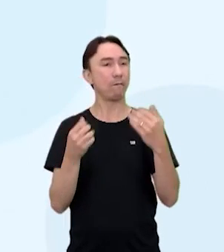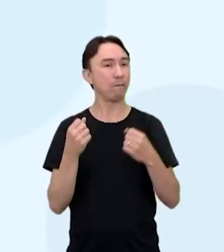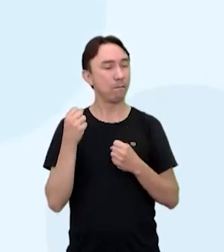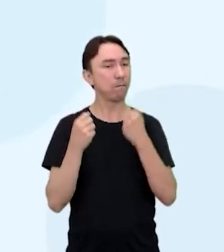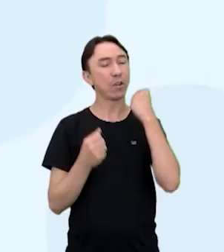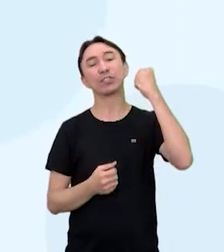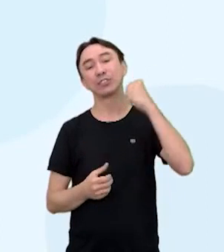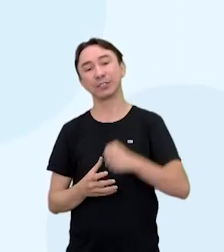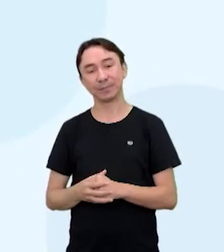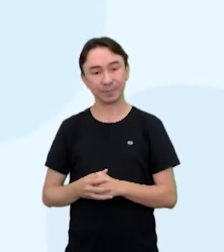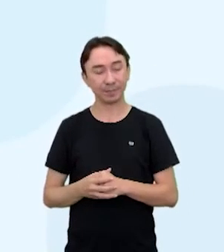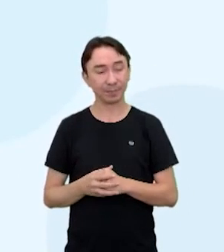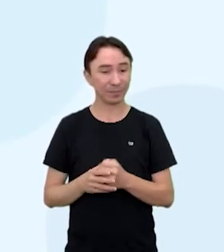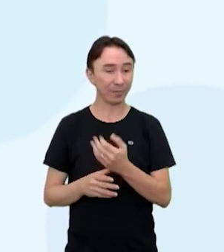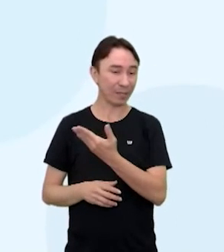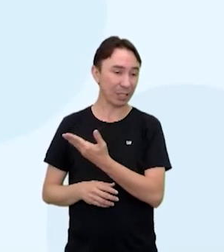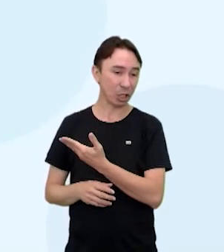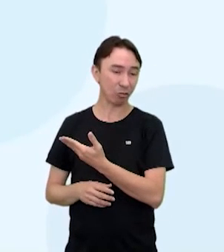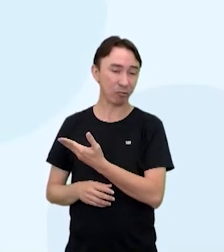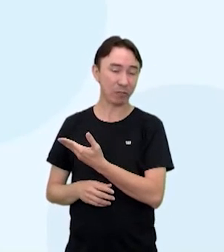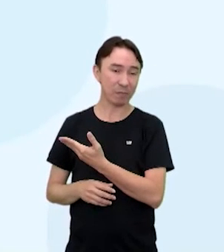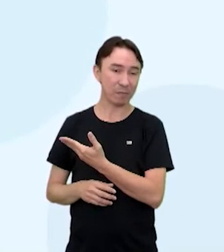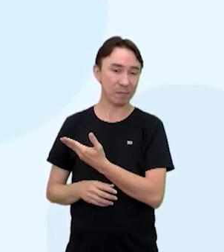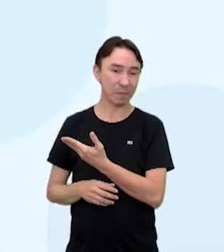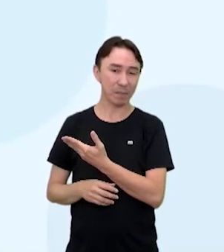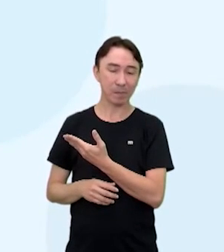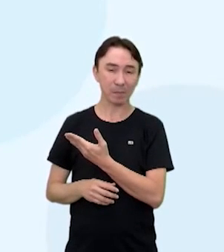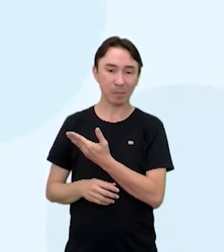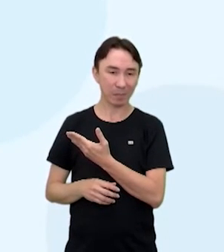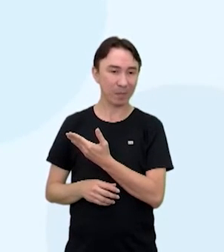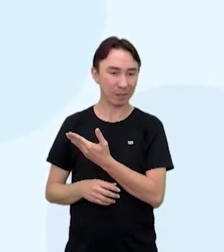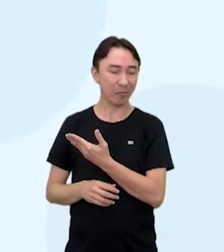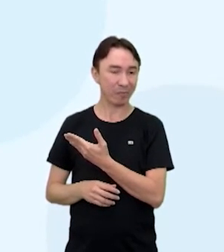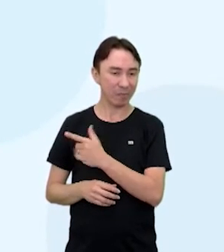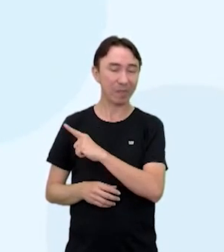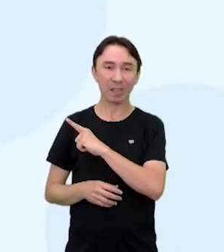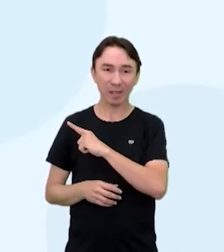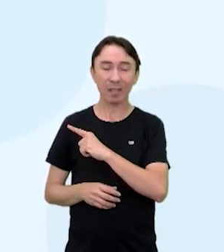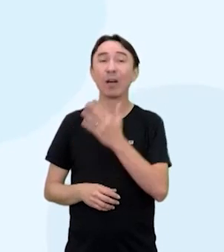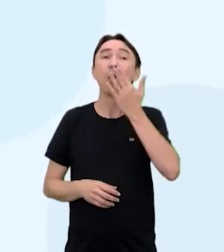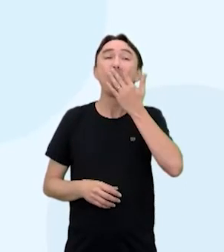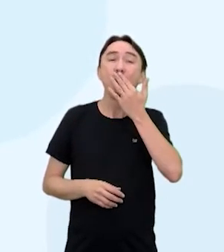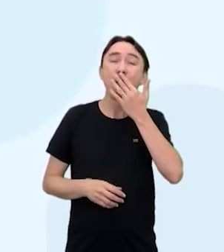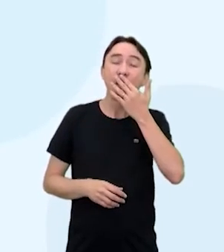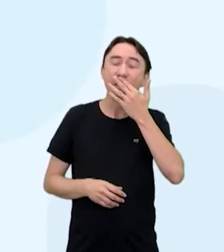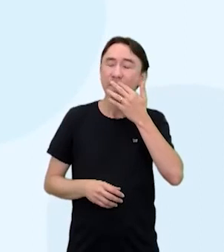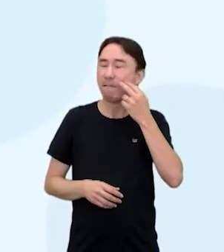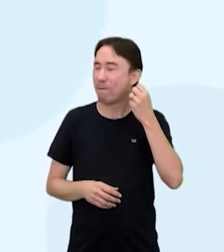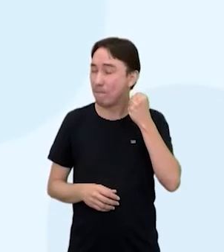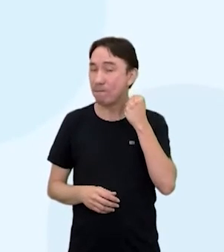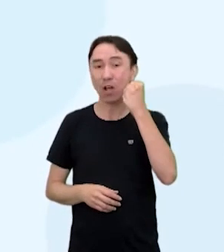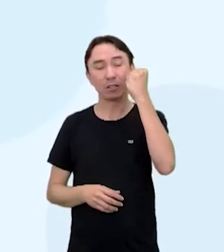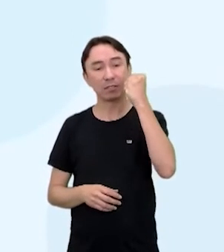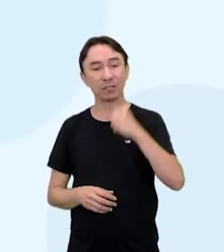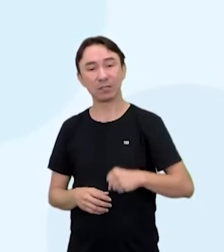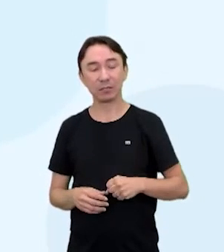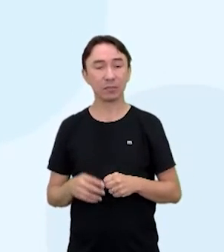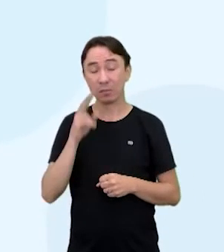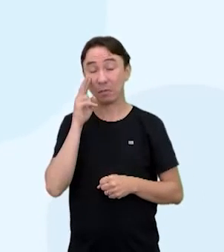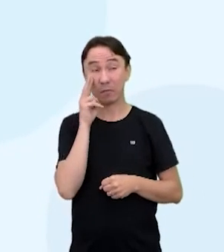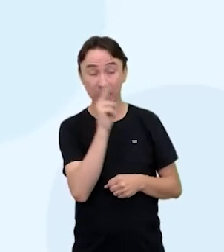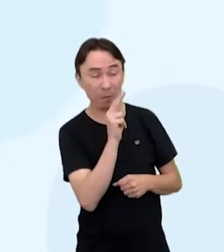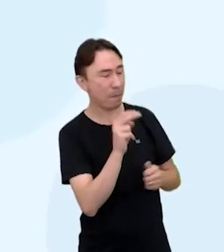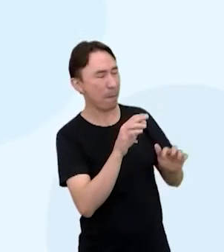aqui a gente conseguiu tentar passar pelo menos essa questão dessas cores vibrantes, fortes e que explodem na nossa cara quando a